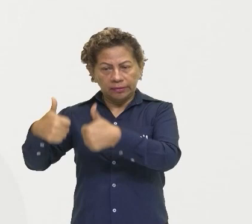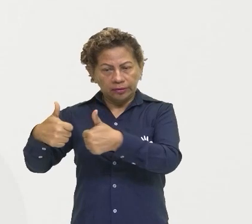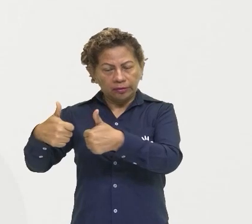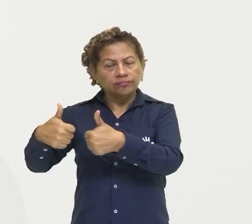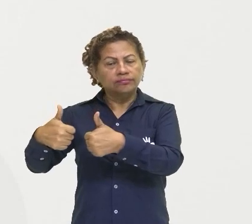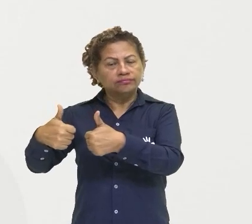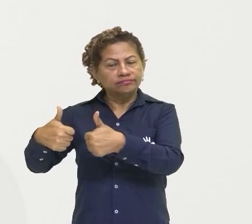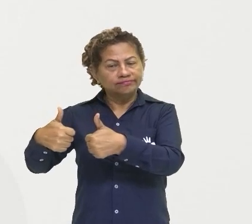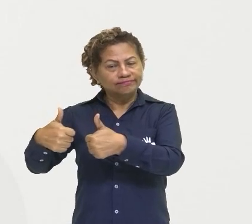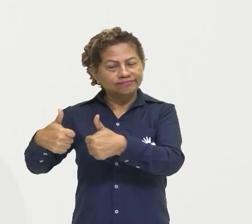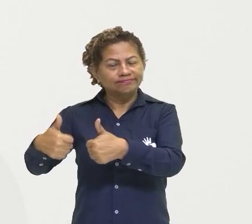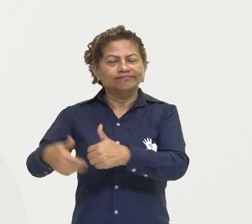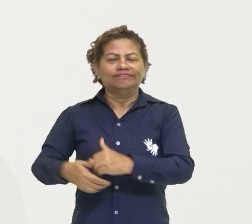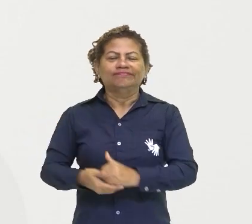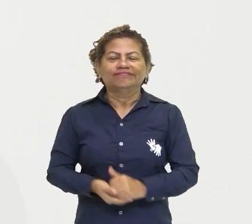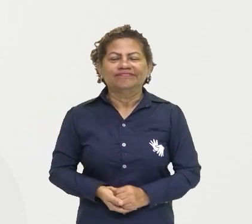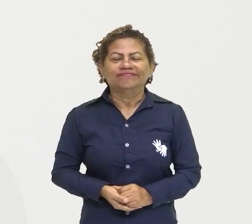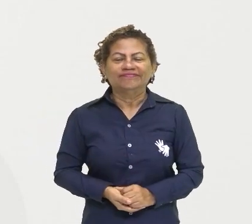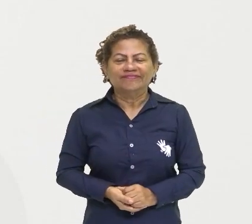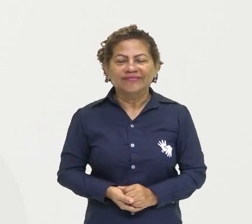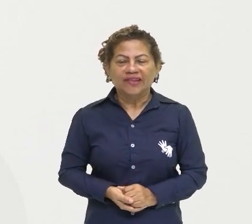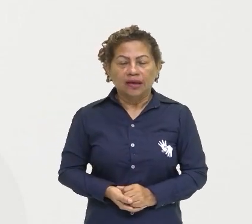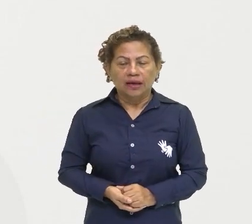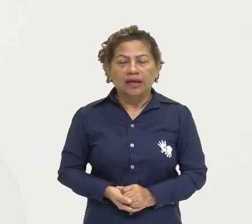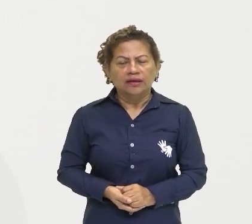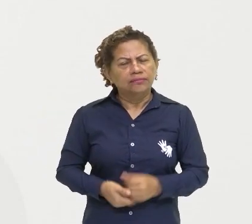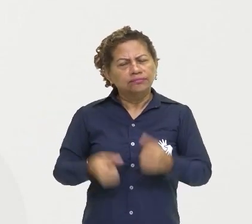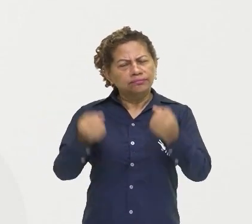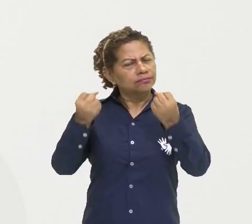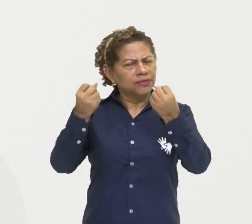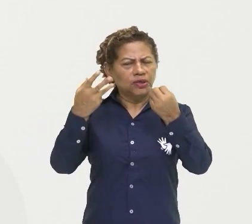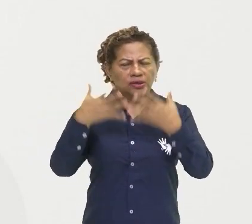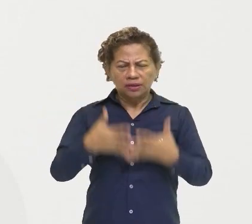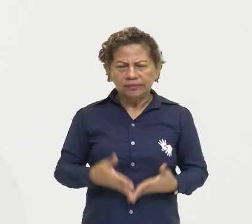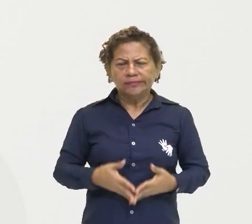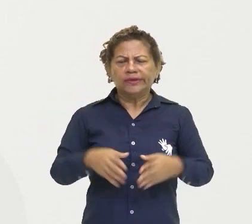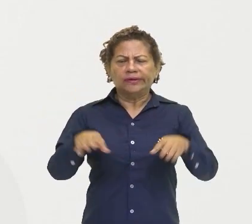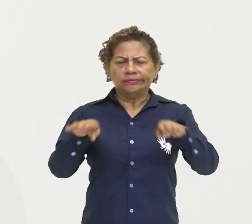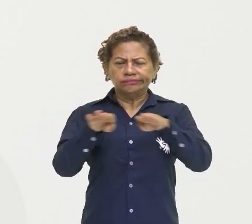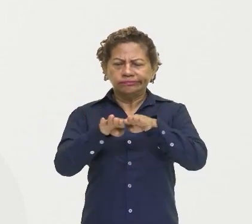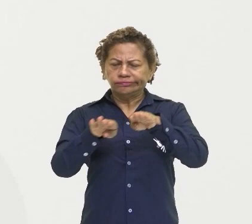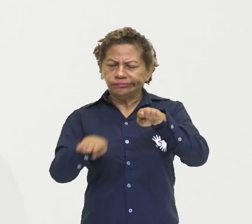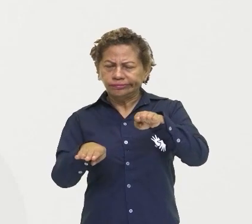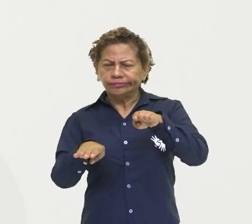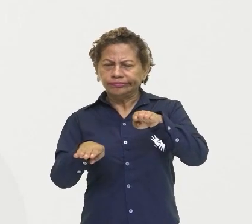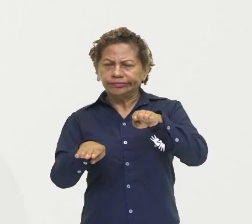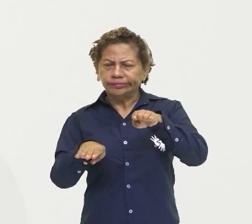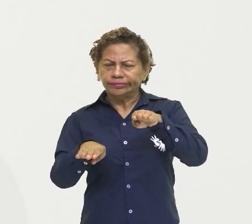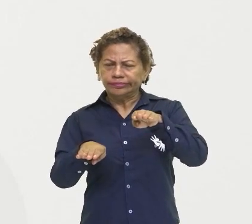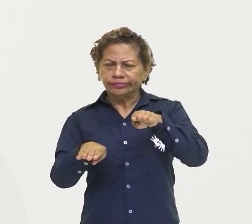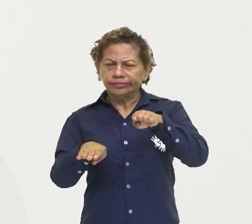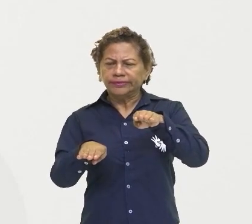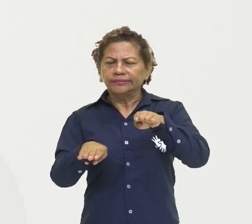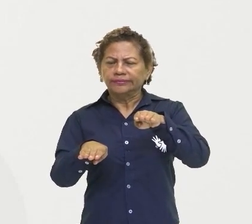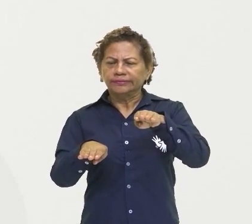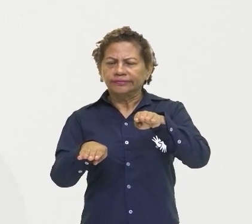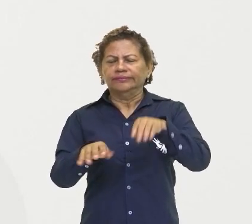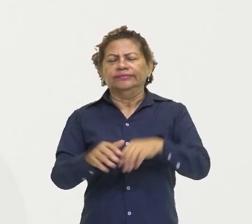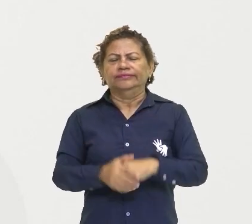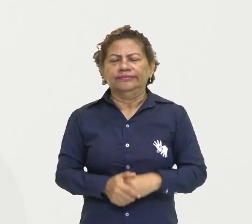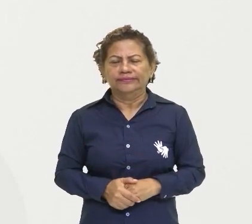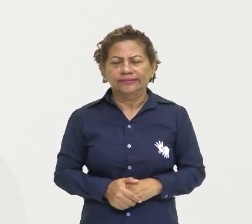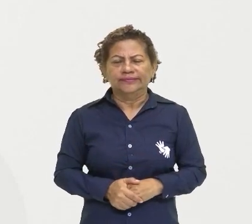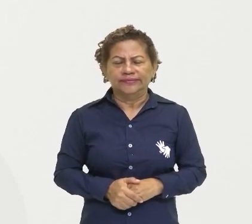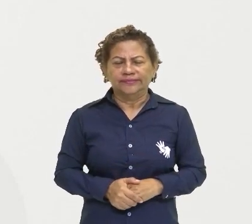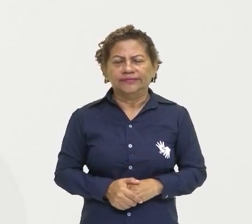1, mais desigual é o país, conforme eu já disse. Quanto mais próximo de 0, melhor é a distribuição de renda